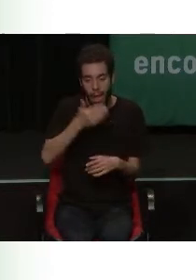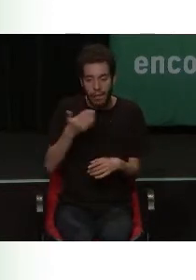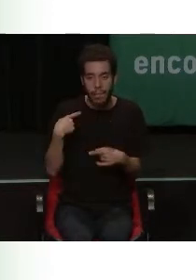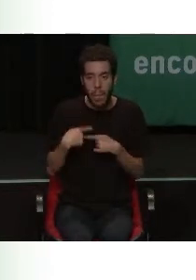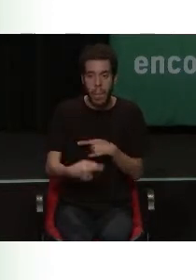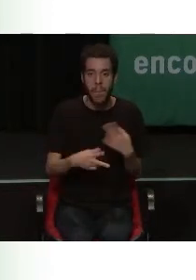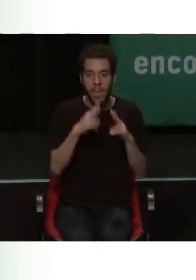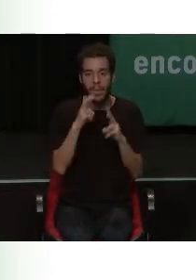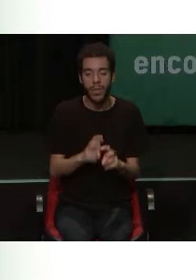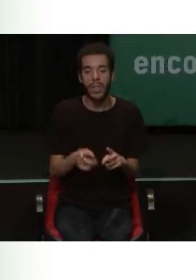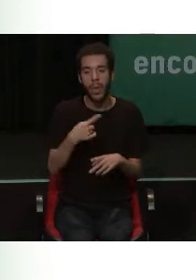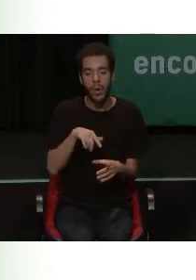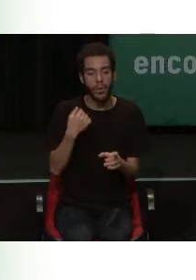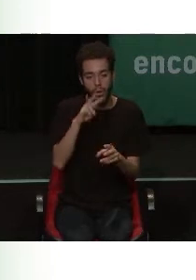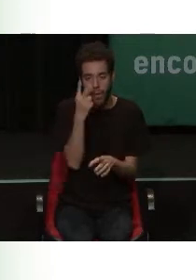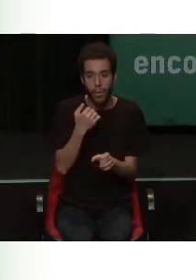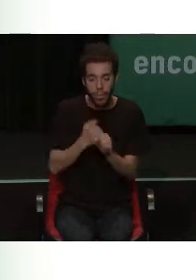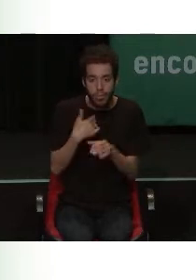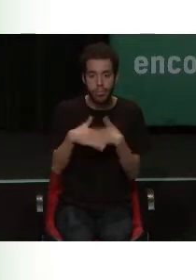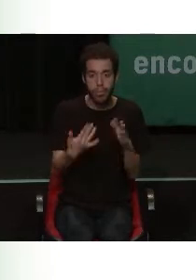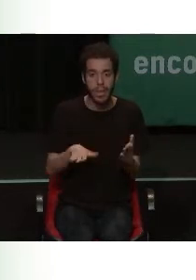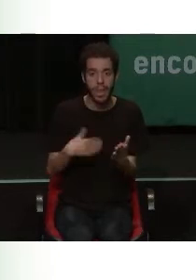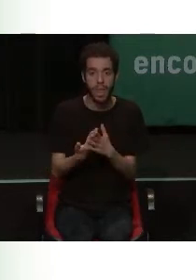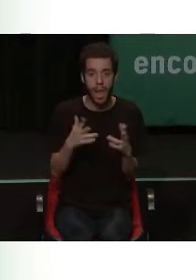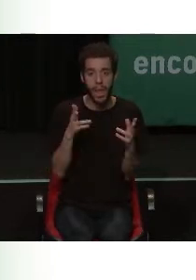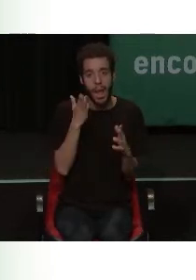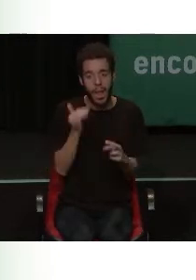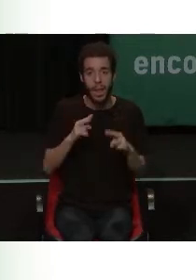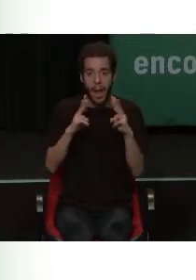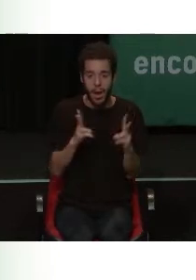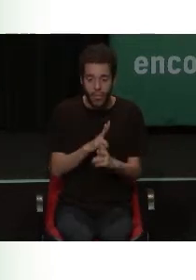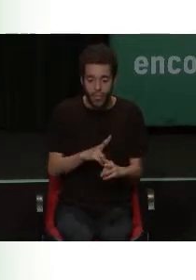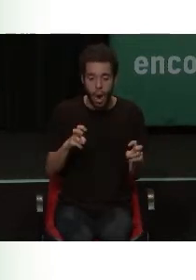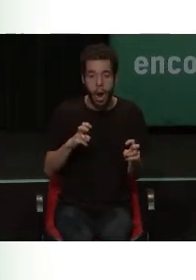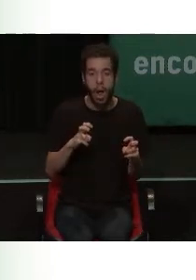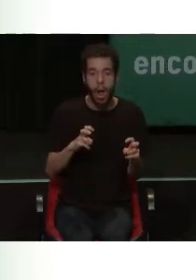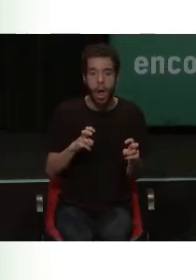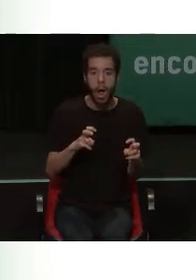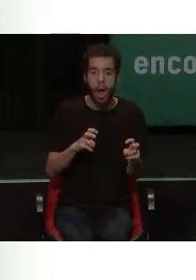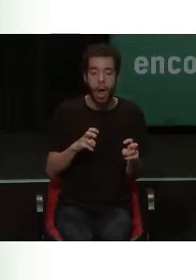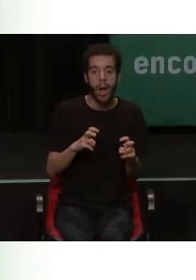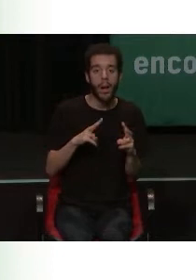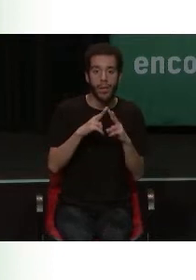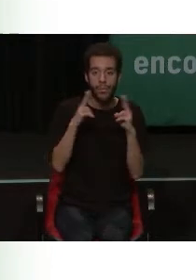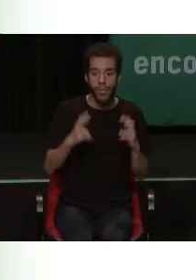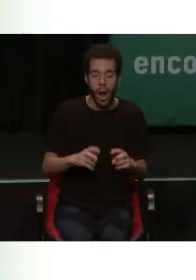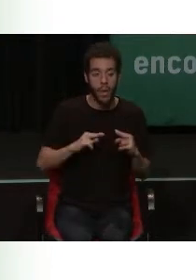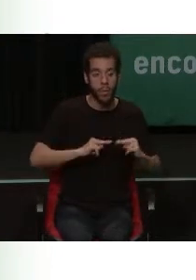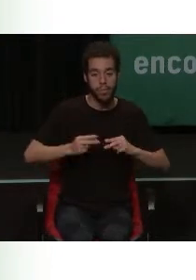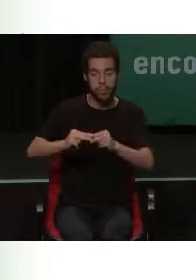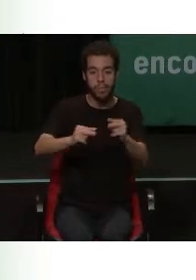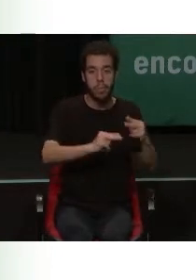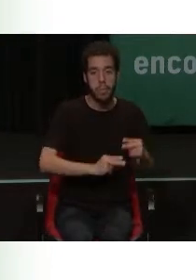para conseguirmos resolver e detectar e identificar esses elos de transmissão que